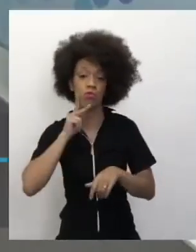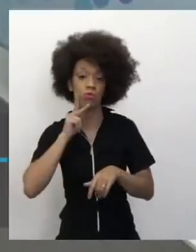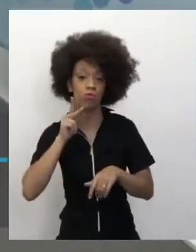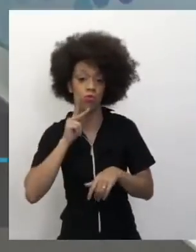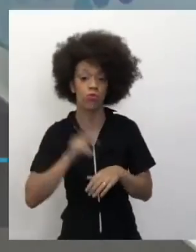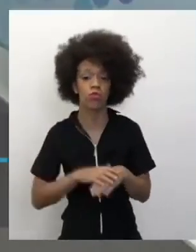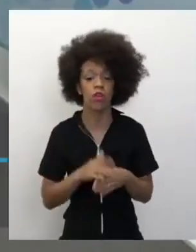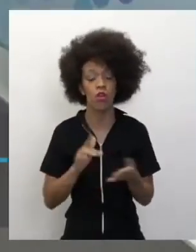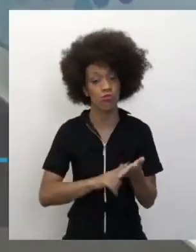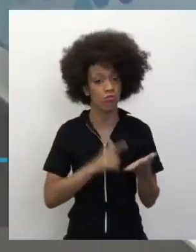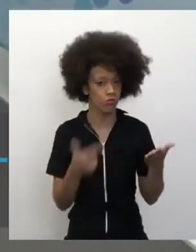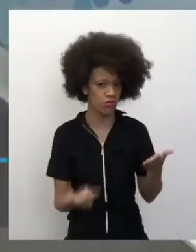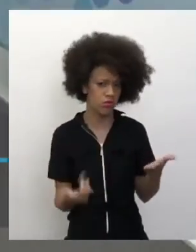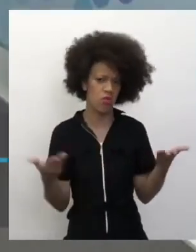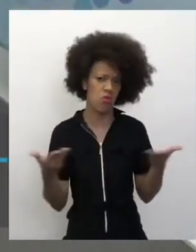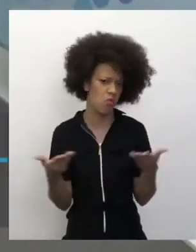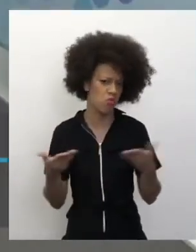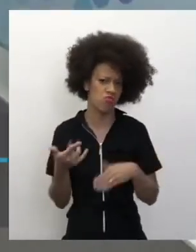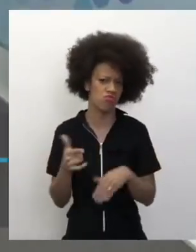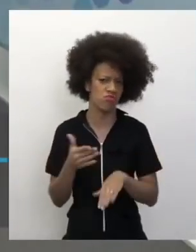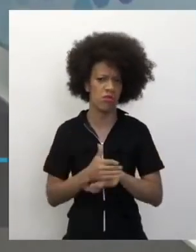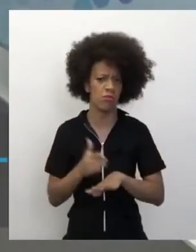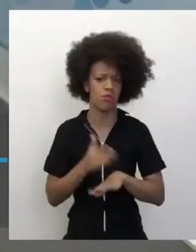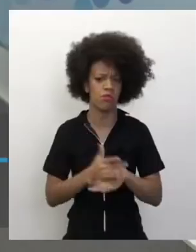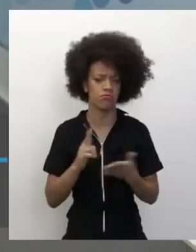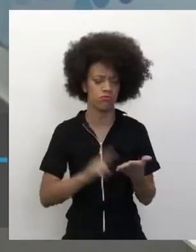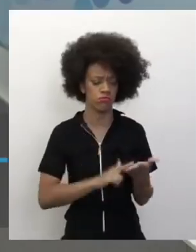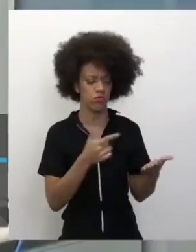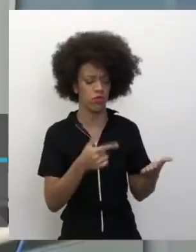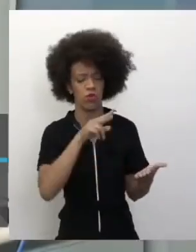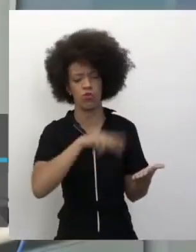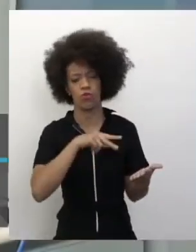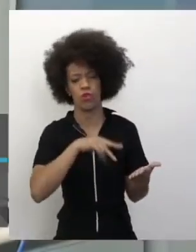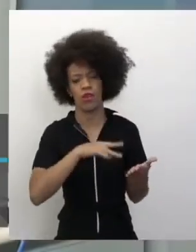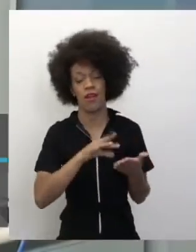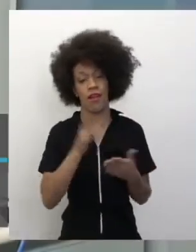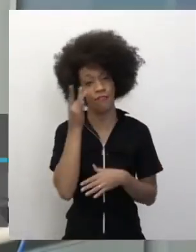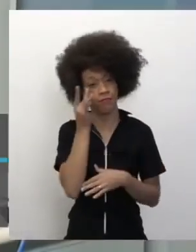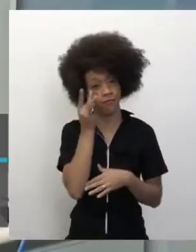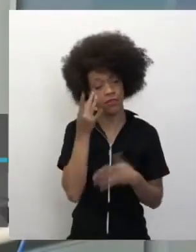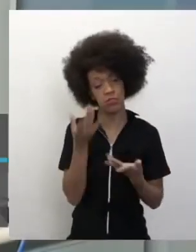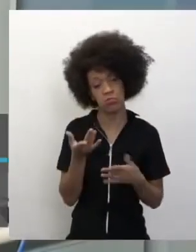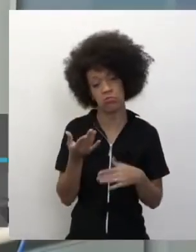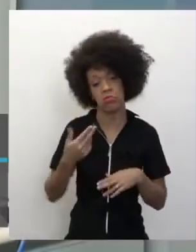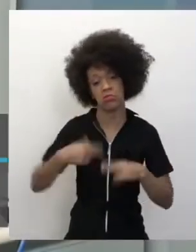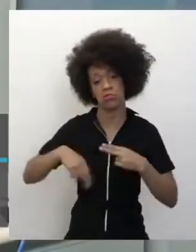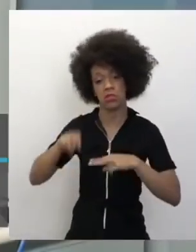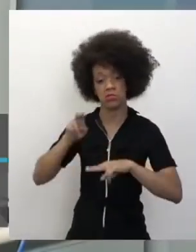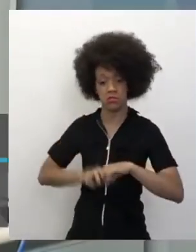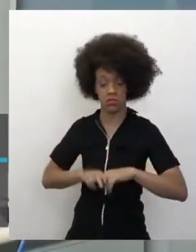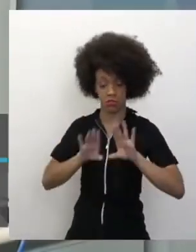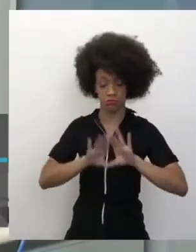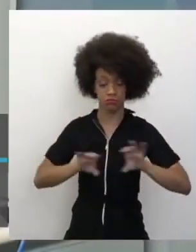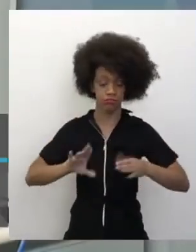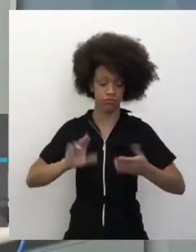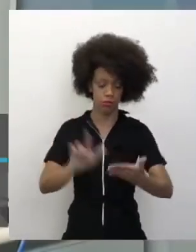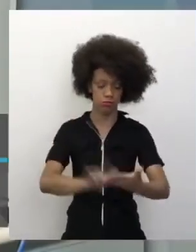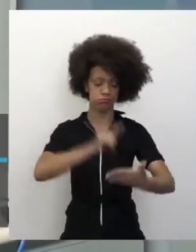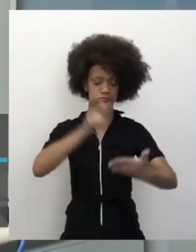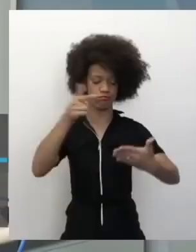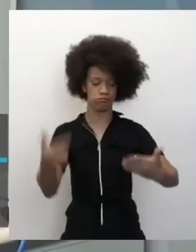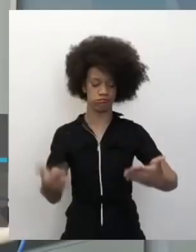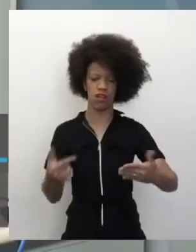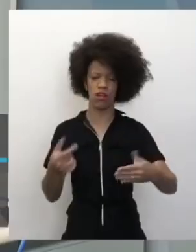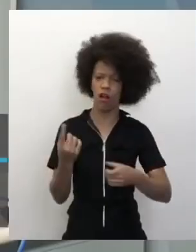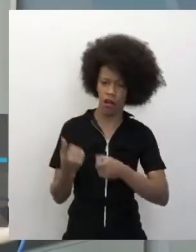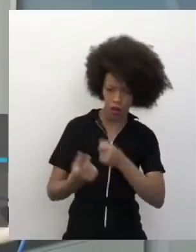também, hoje a gente não é um hábito, a gente vê tanta gente lendo jornal físico, né? De repente sentarem na poltroninha e abrir. Tem alguns,